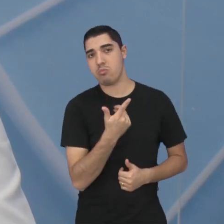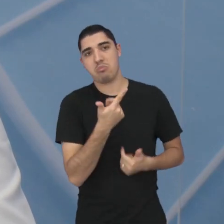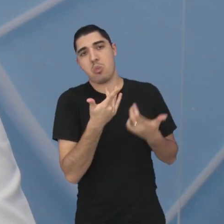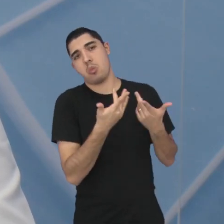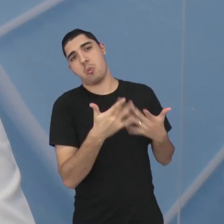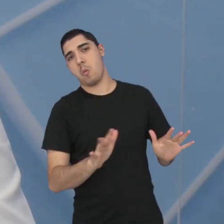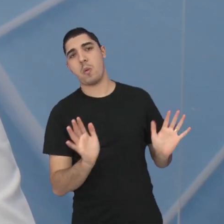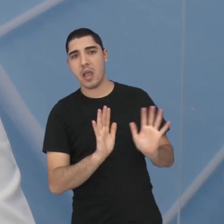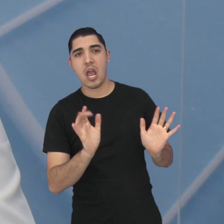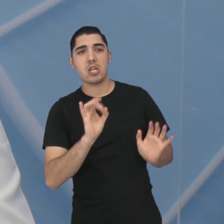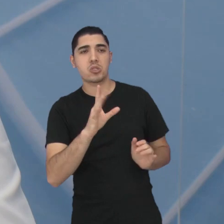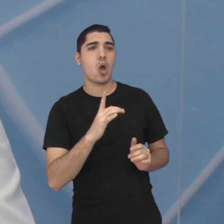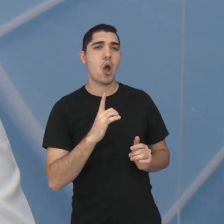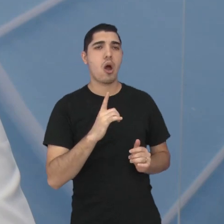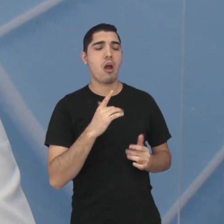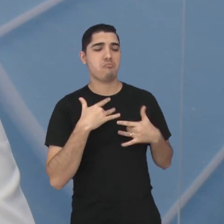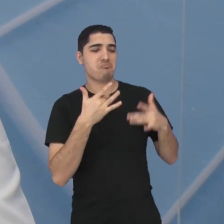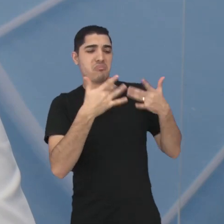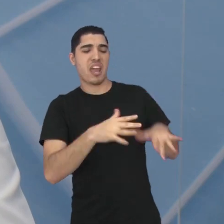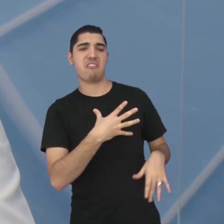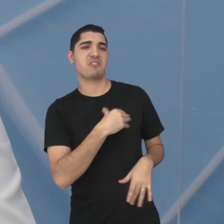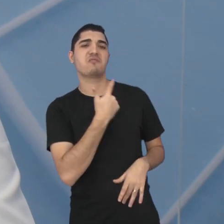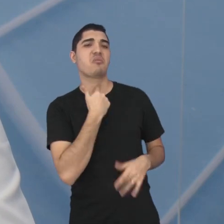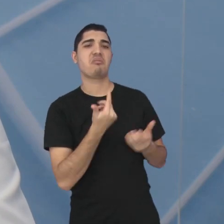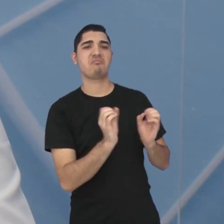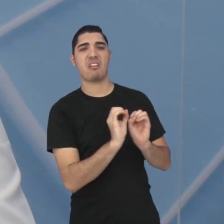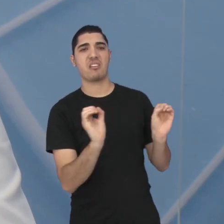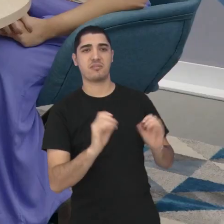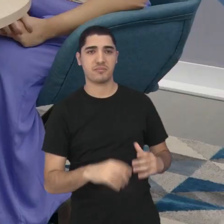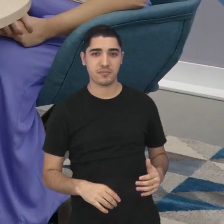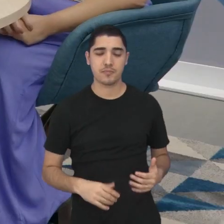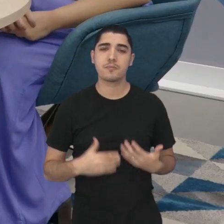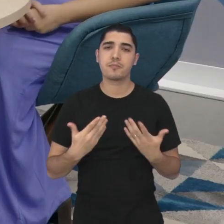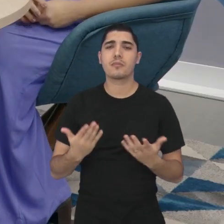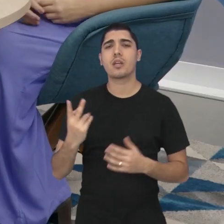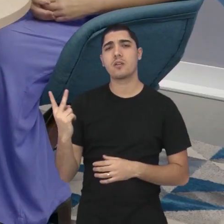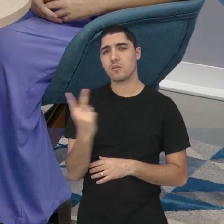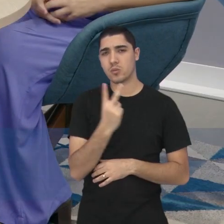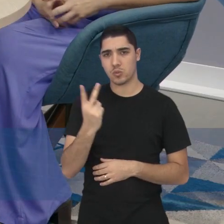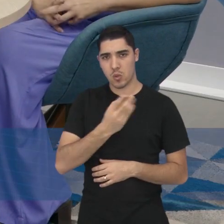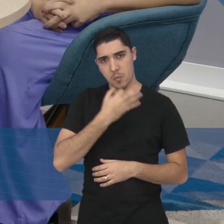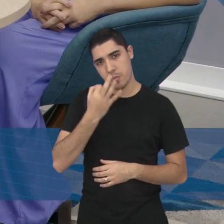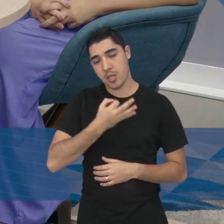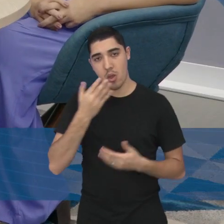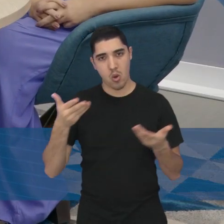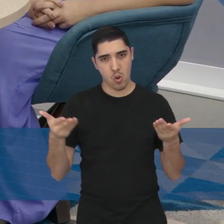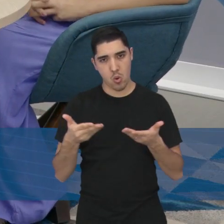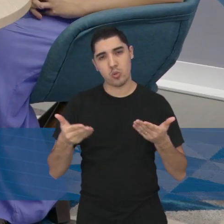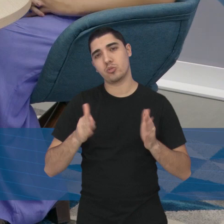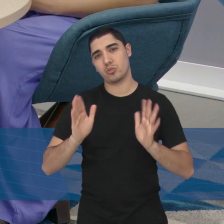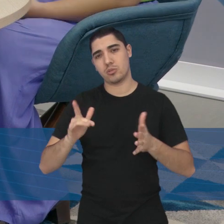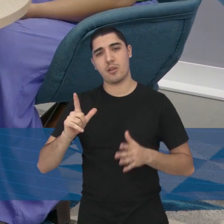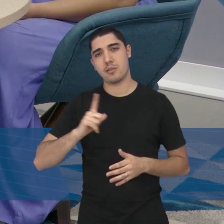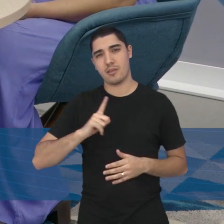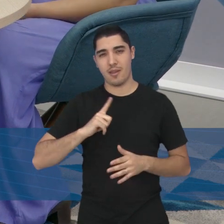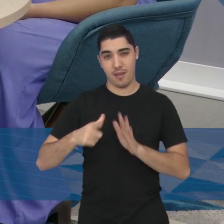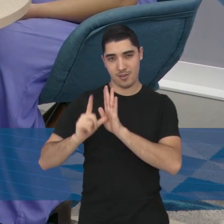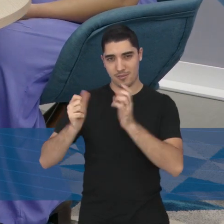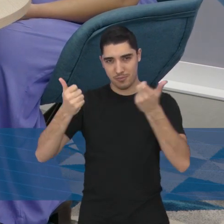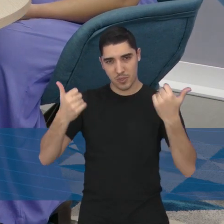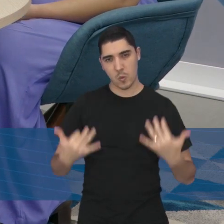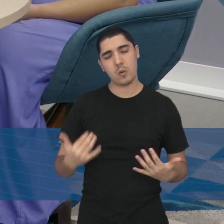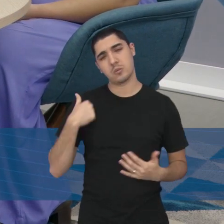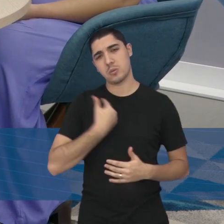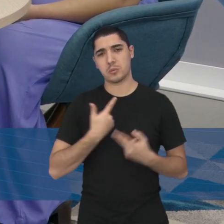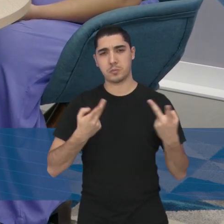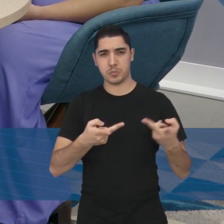pela opção de decidir que não deseja ter filhos. E vocês acreditam, hoje nós tivemos, né, como mencionei no início,